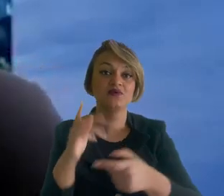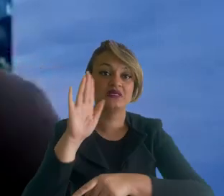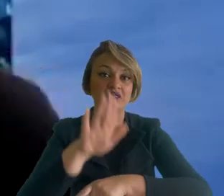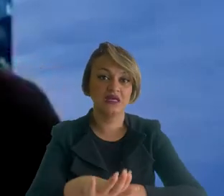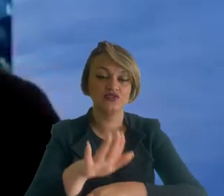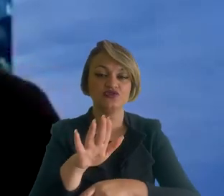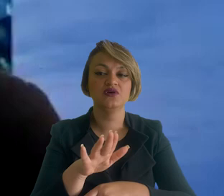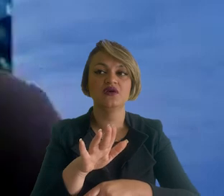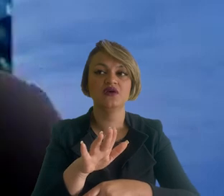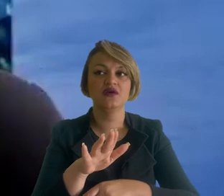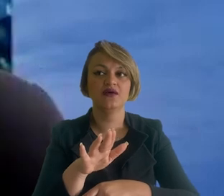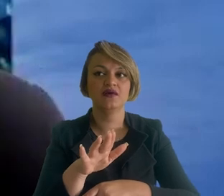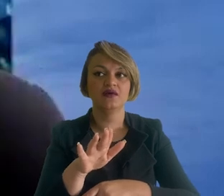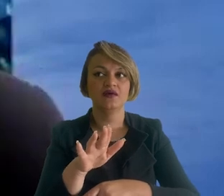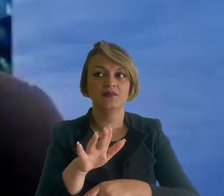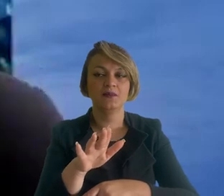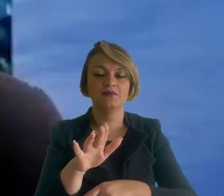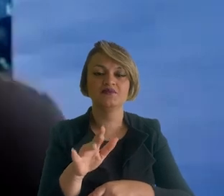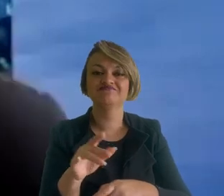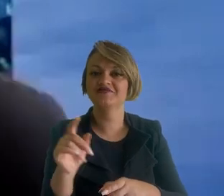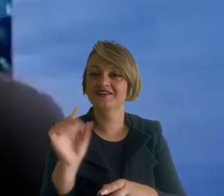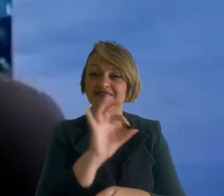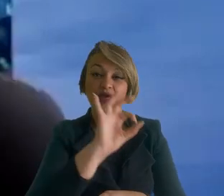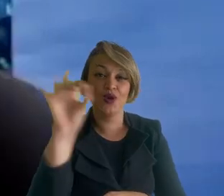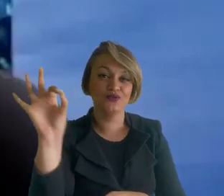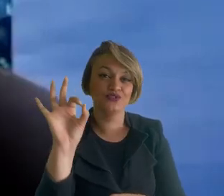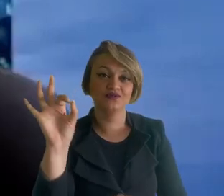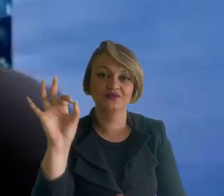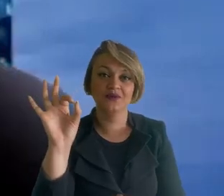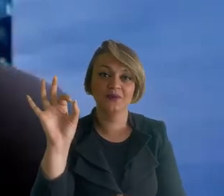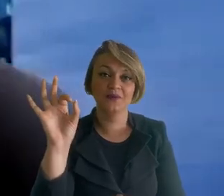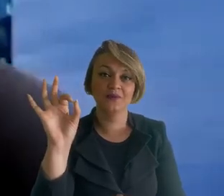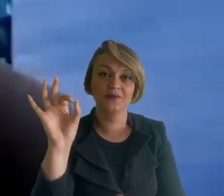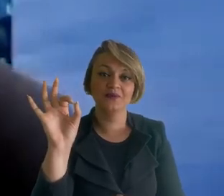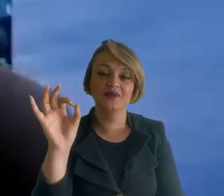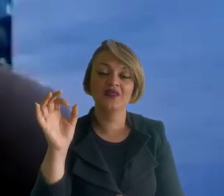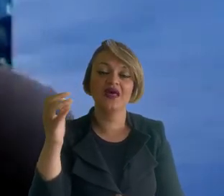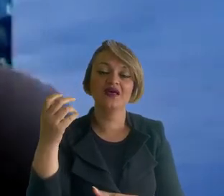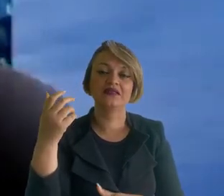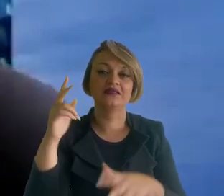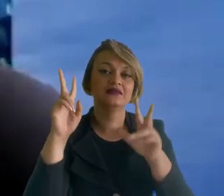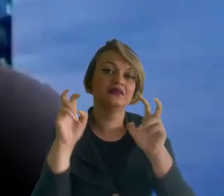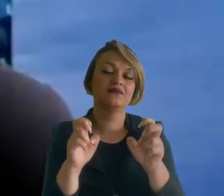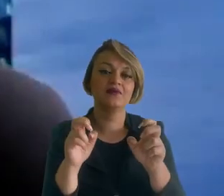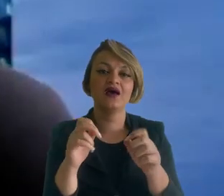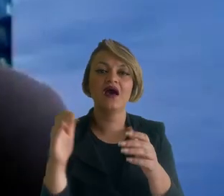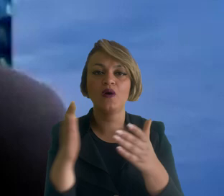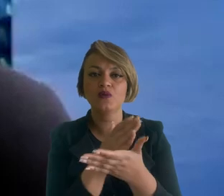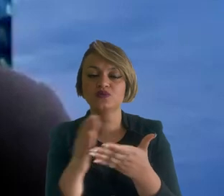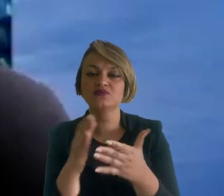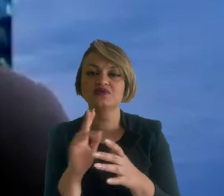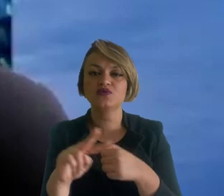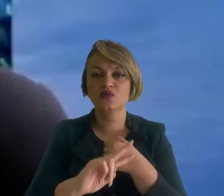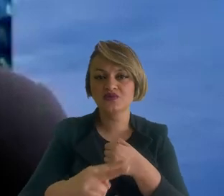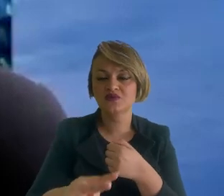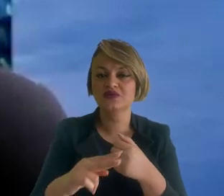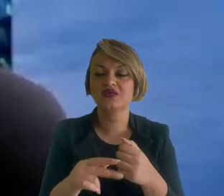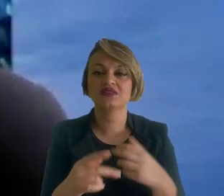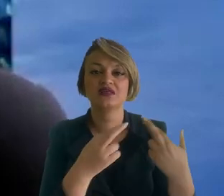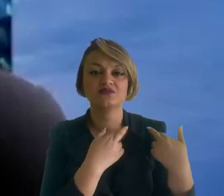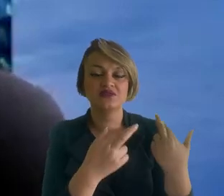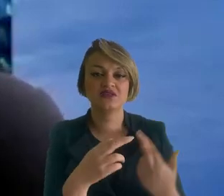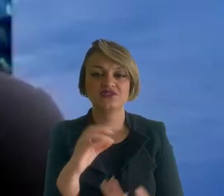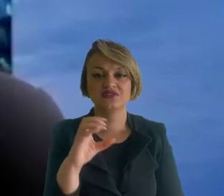teremos a felicidade de discutimos alguns dos efeitos da responsabilidade